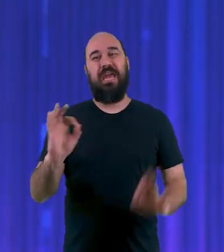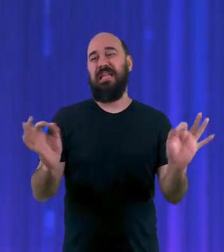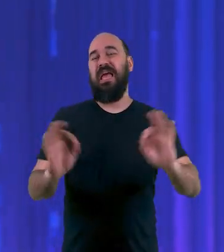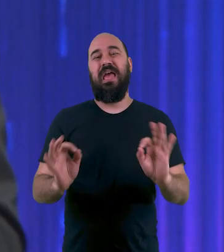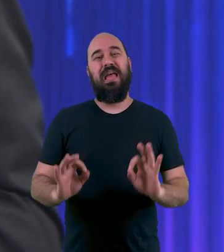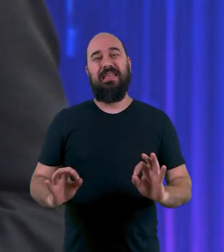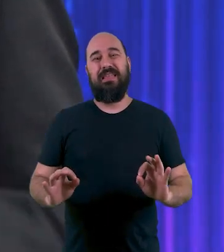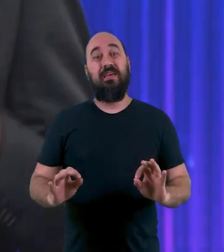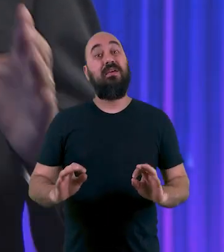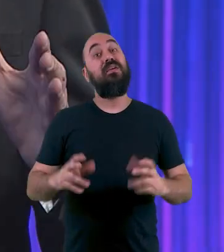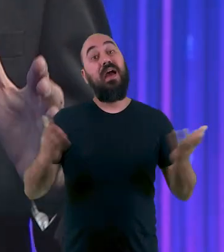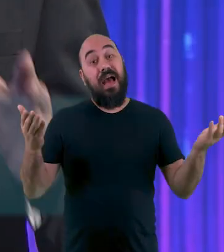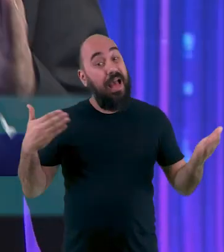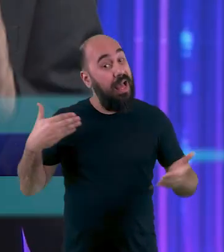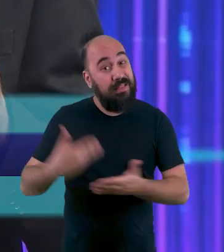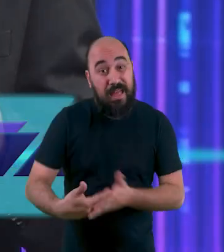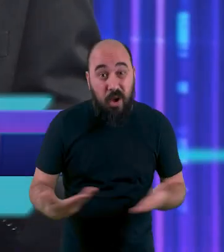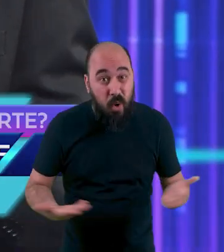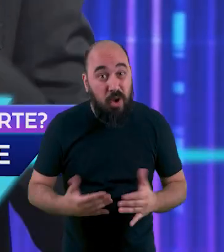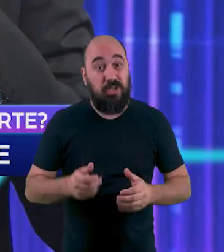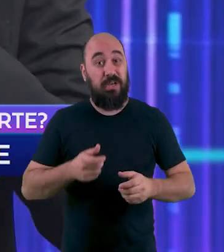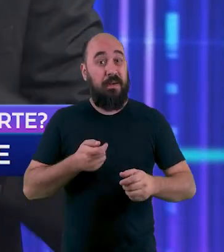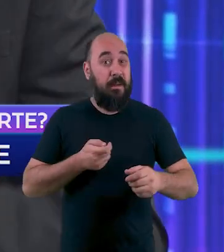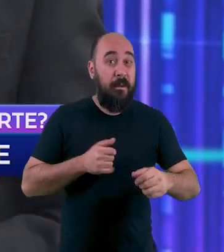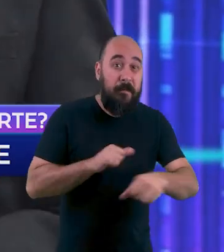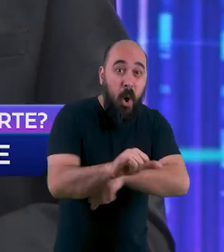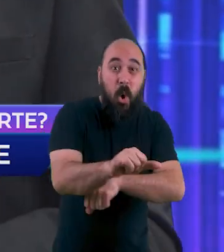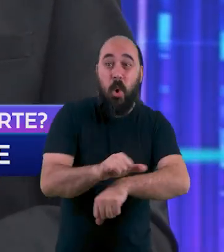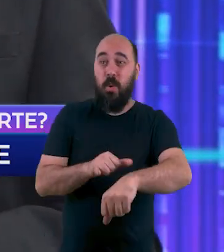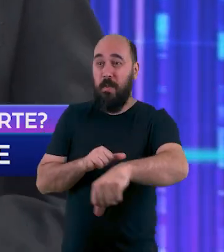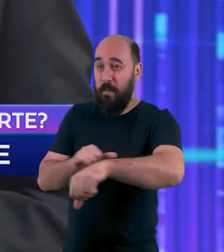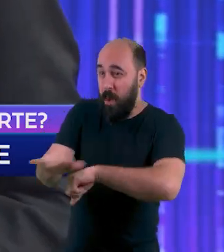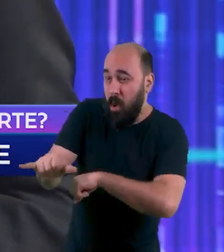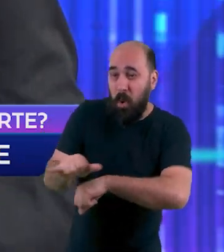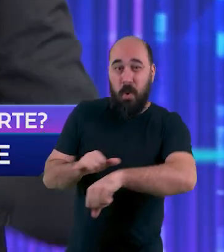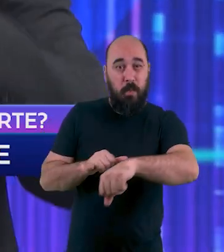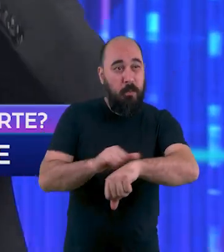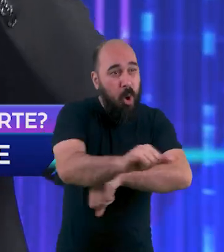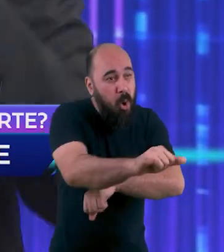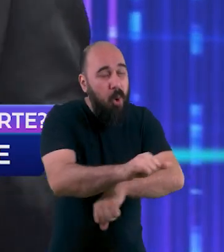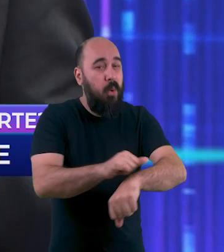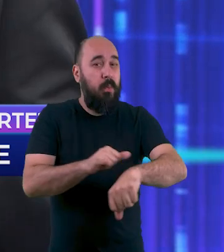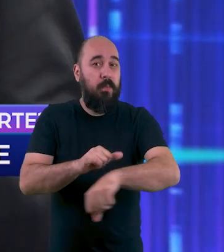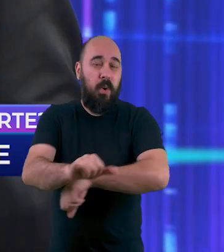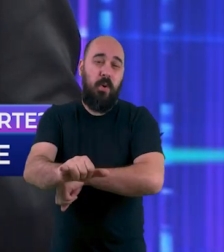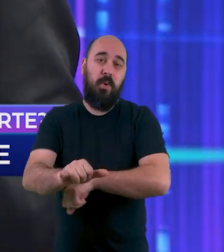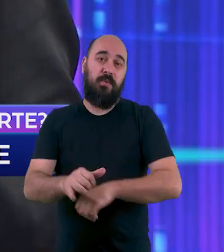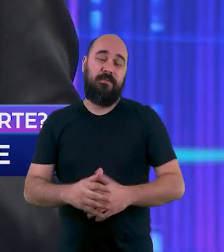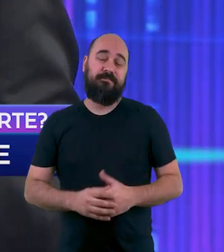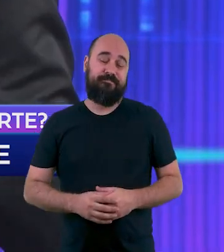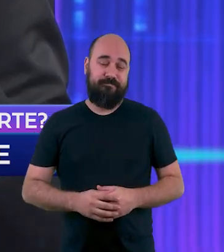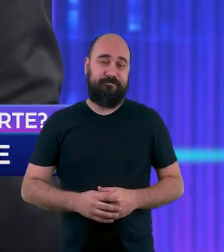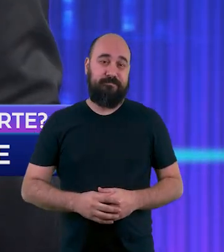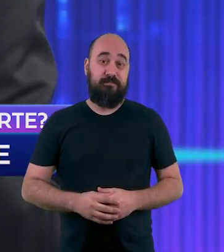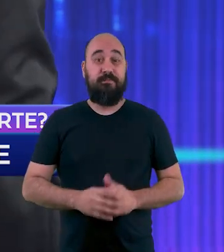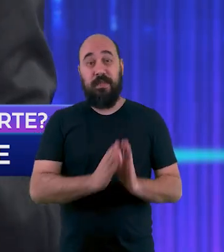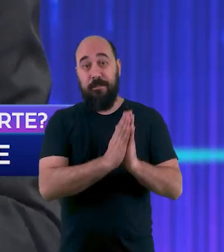invenção. A Bíblia nos apresenta a solução para a morte. E a solução é